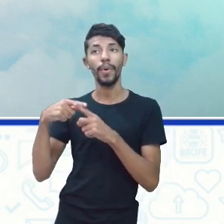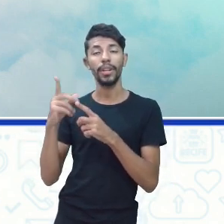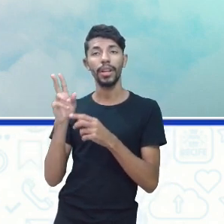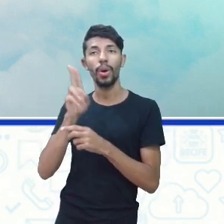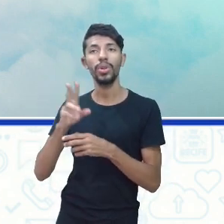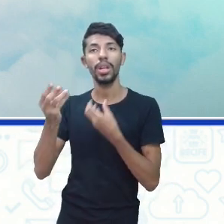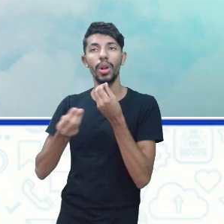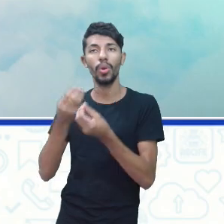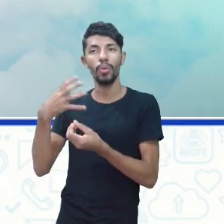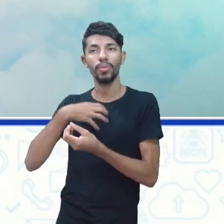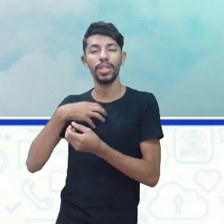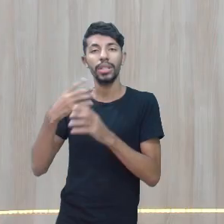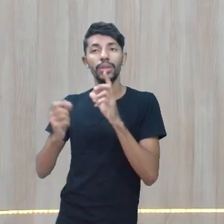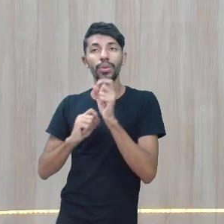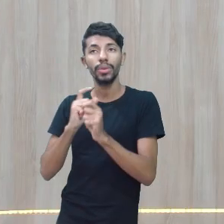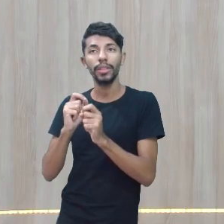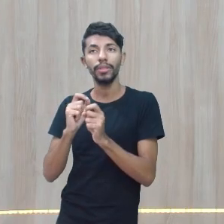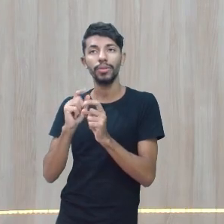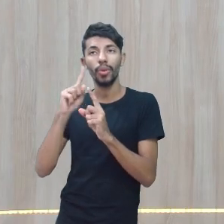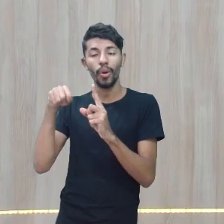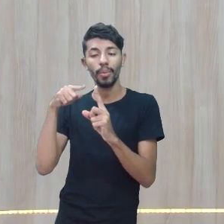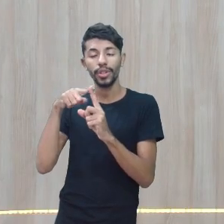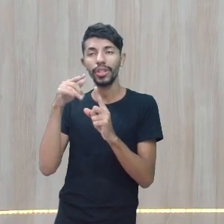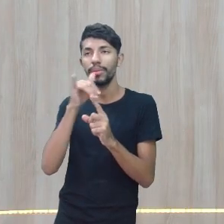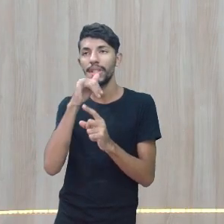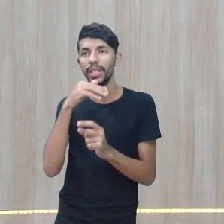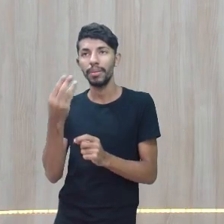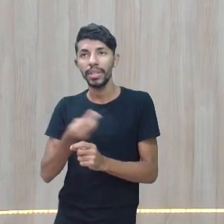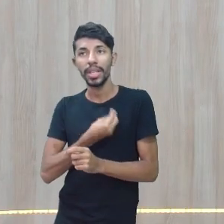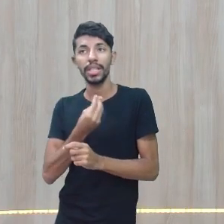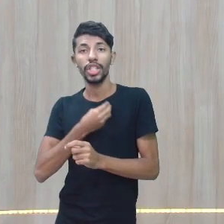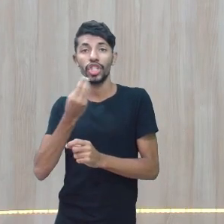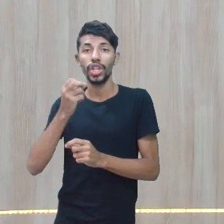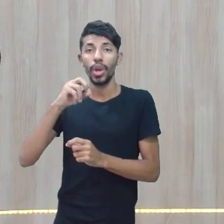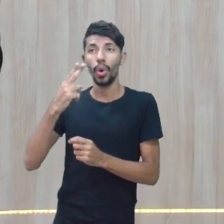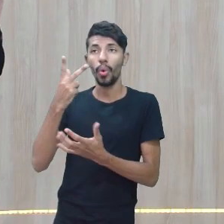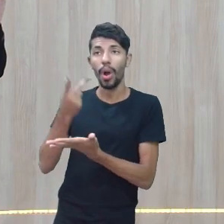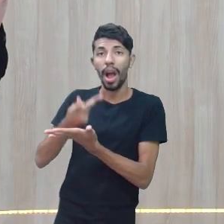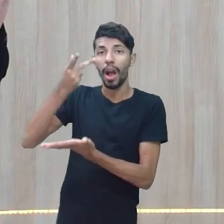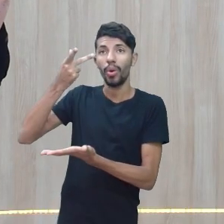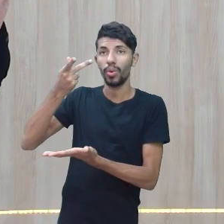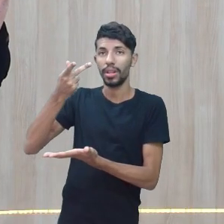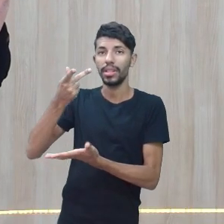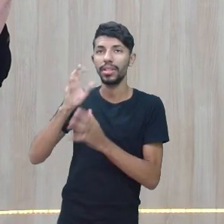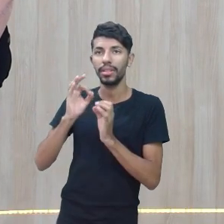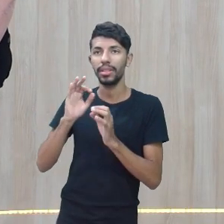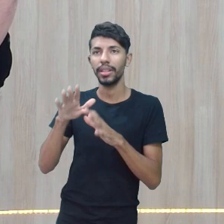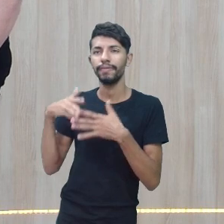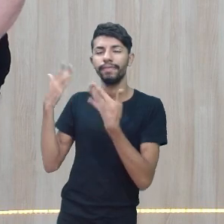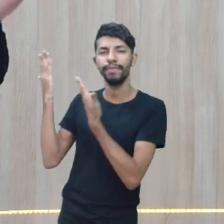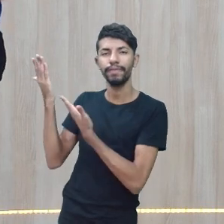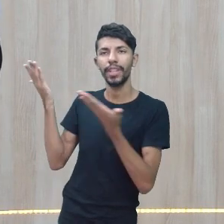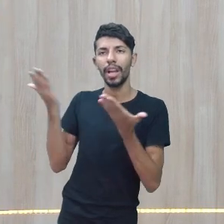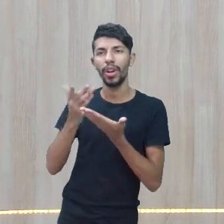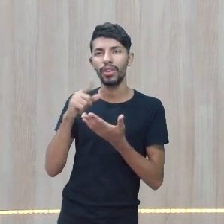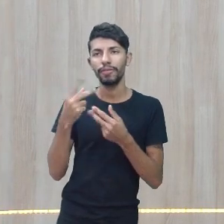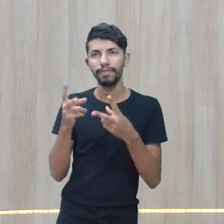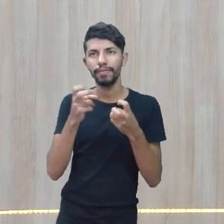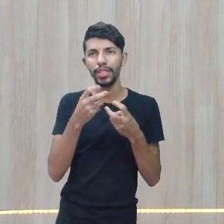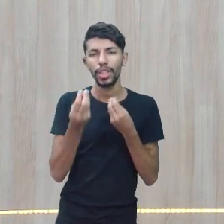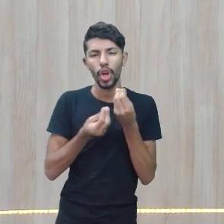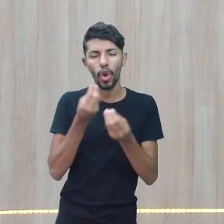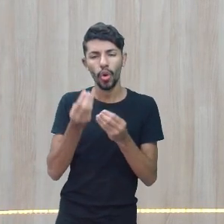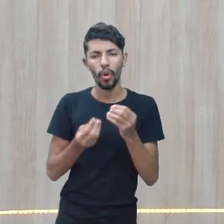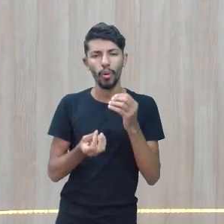Algo aconteceu, algo, né, existe. Então, nós vamos perceber agora como é que